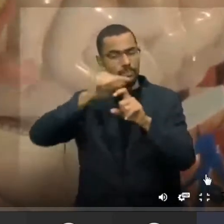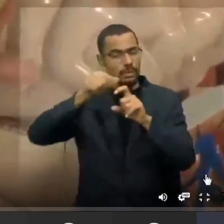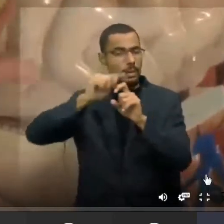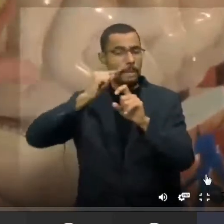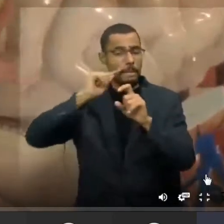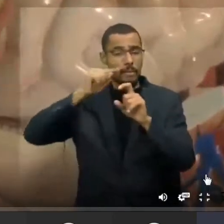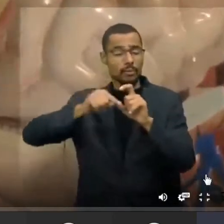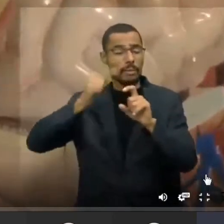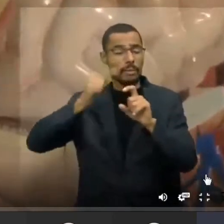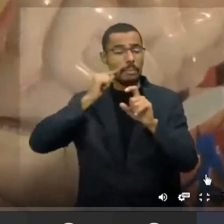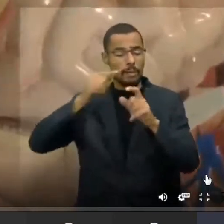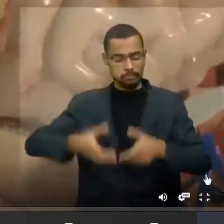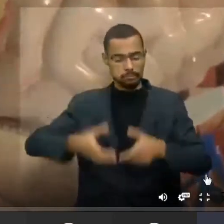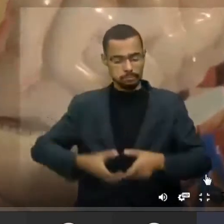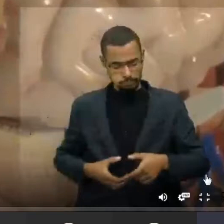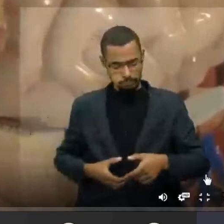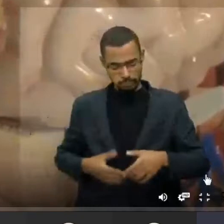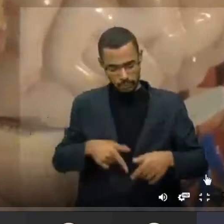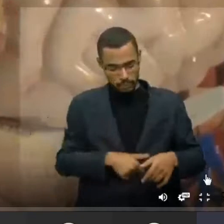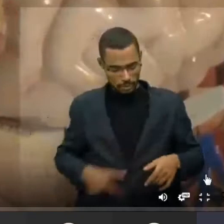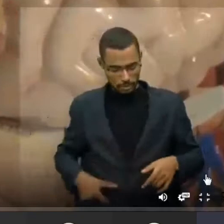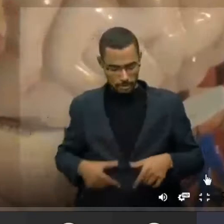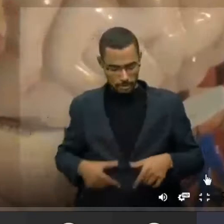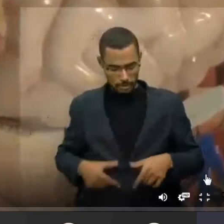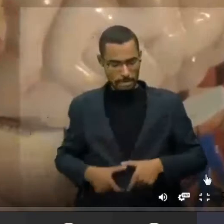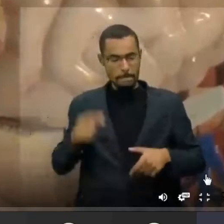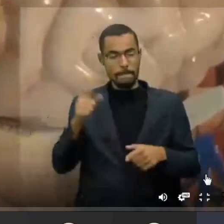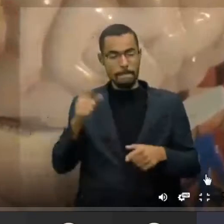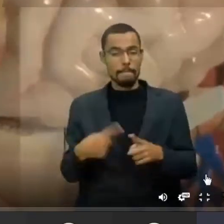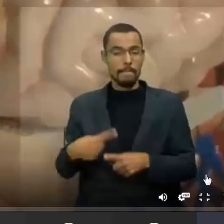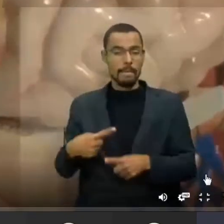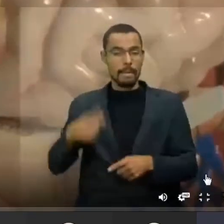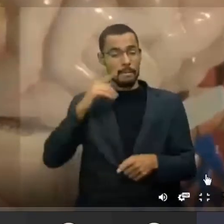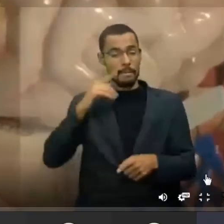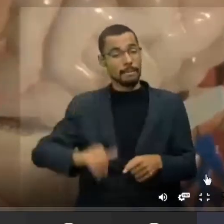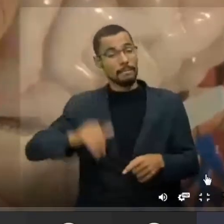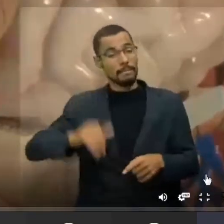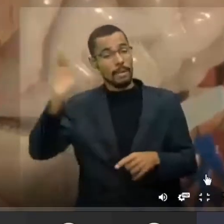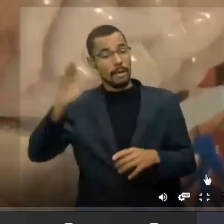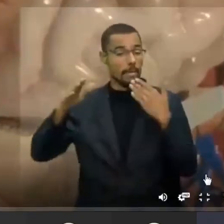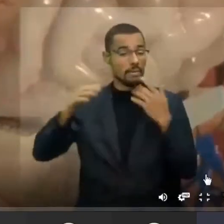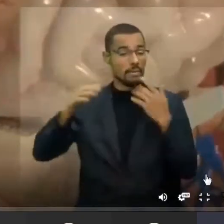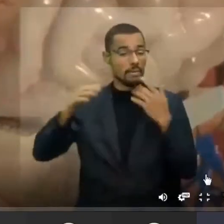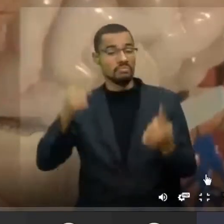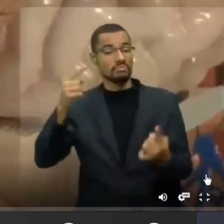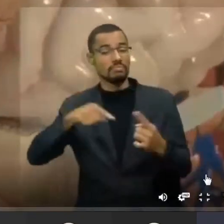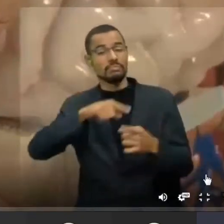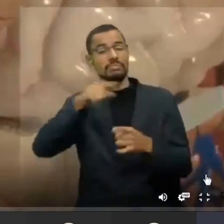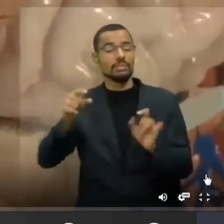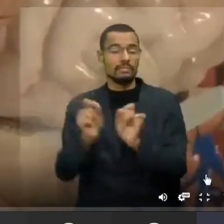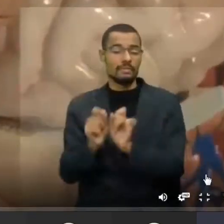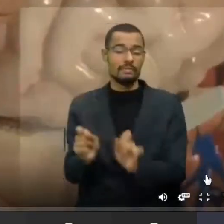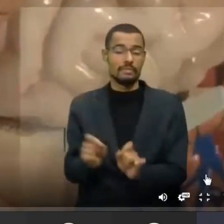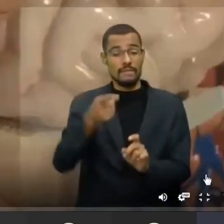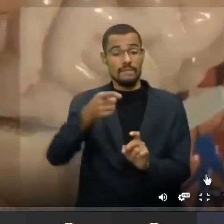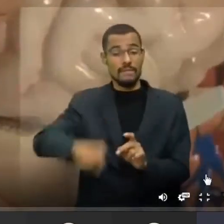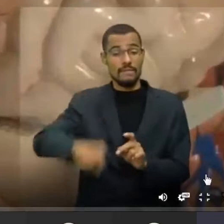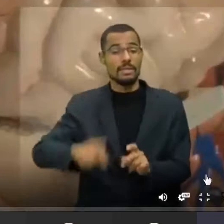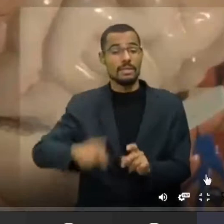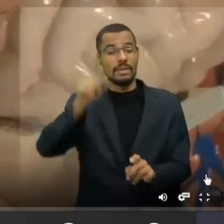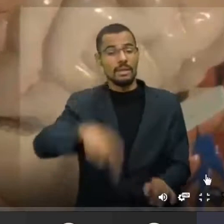fundo do estômago, curvatura maior e curvatura menor. E ali o esfíncter no final,